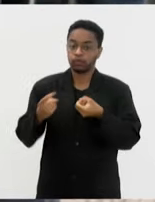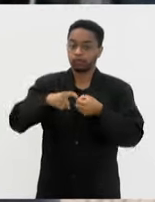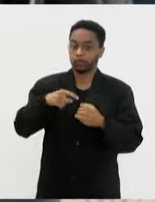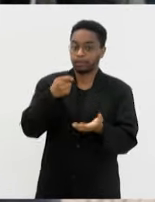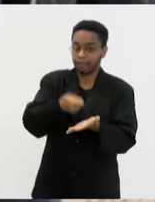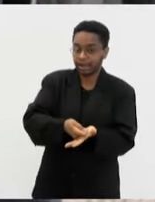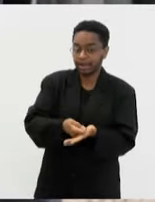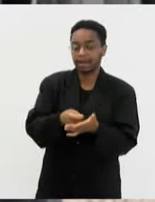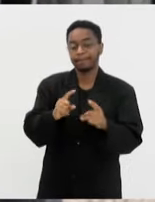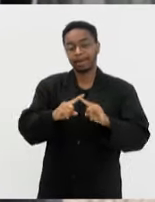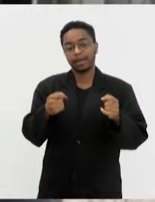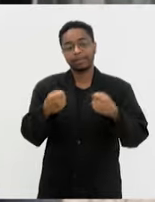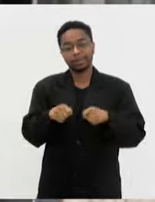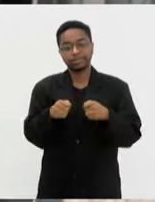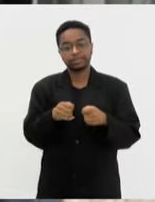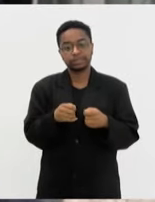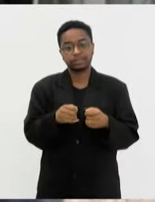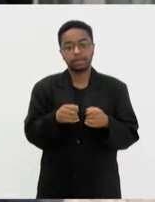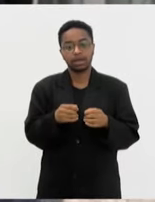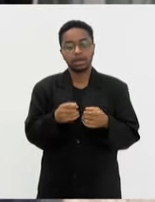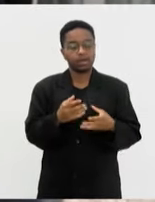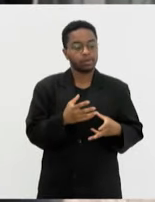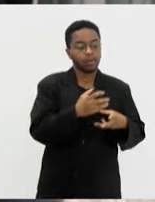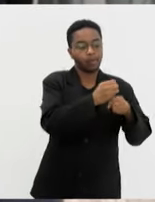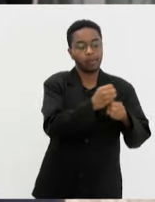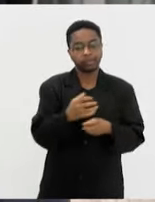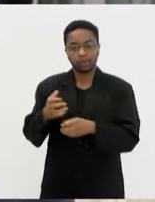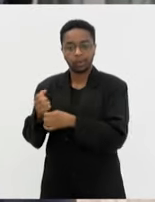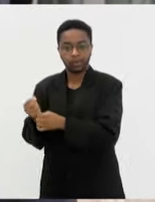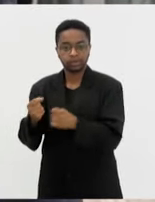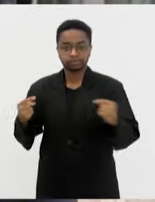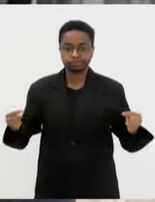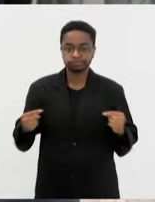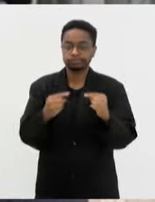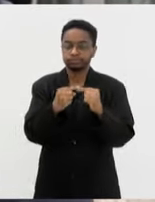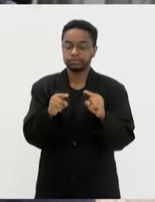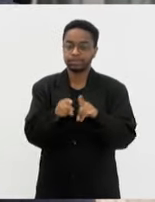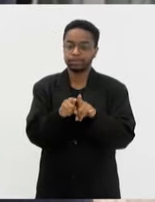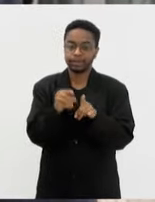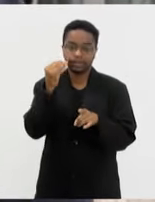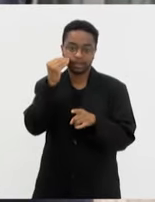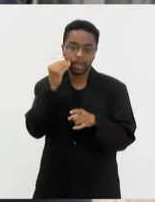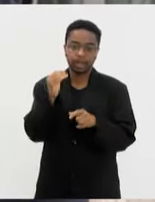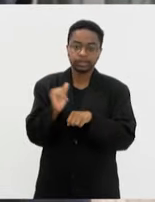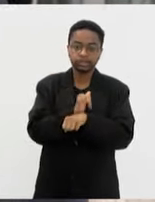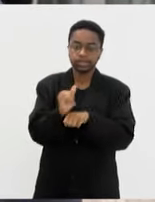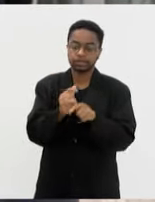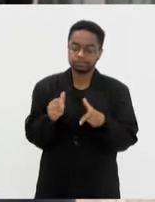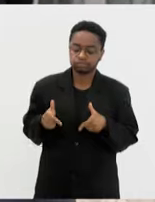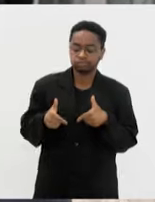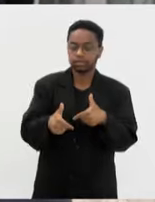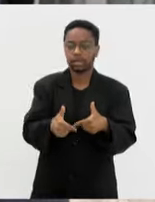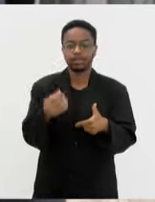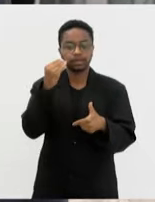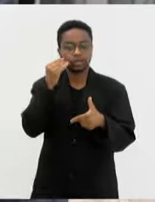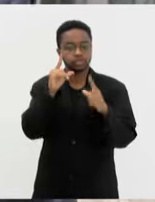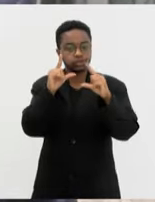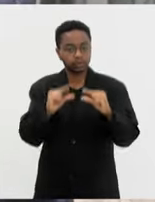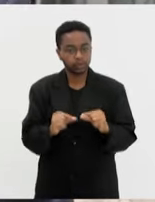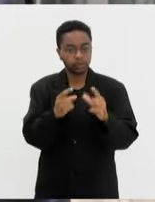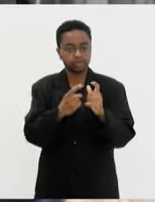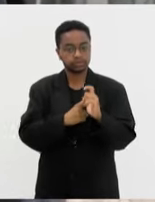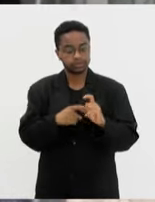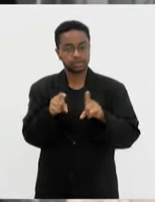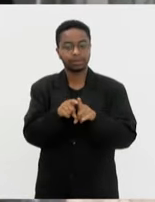gente precisa conciliar essa matemática de redução das contas públicas e também medidas concretas para a gente reduzir o serviço da dívida e, mais uma vez, discutir o